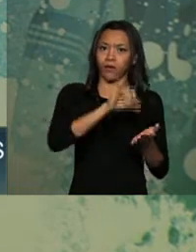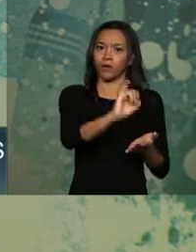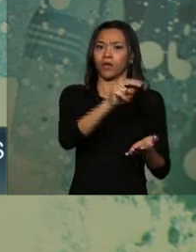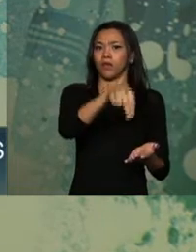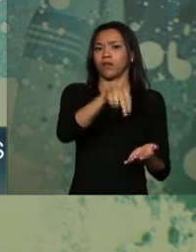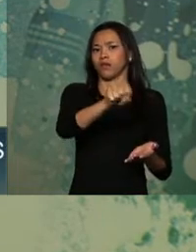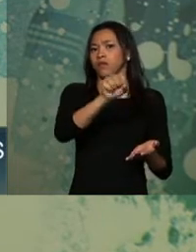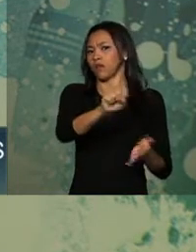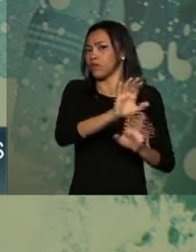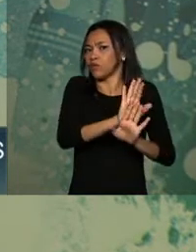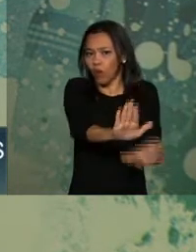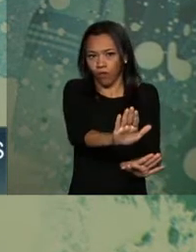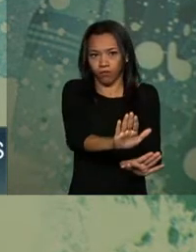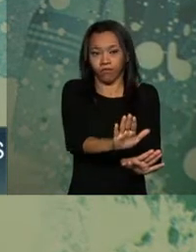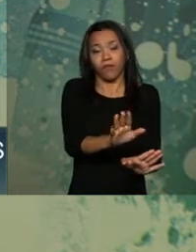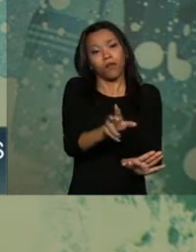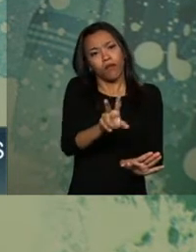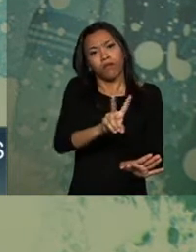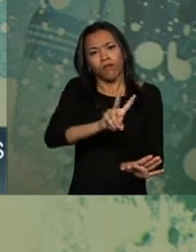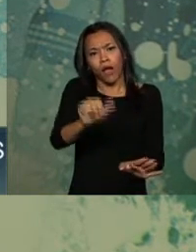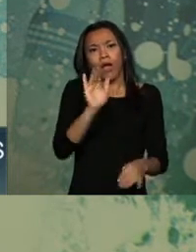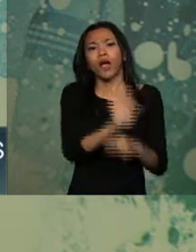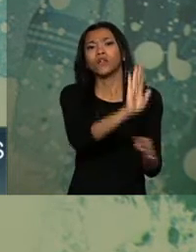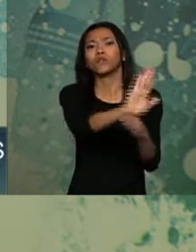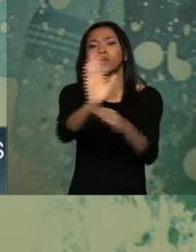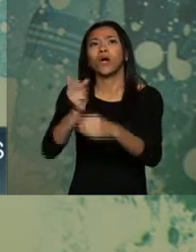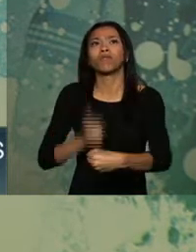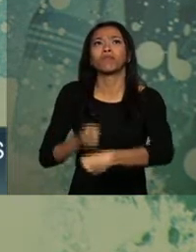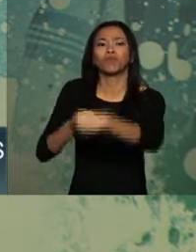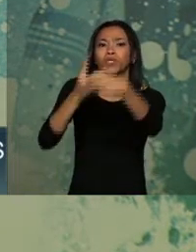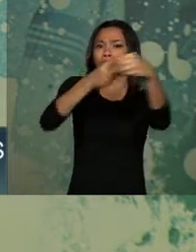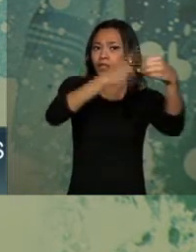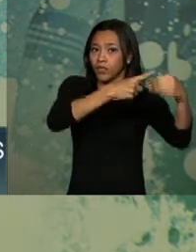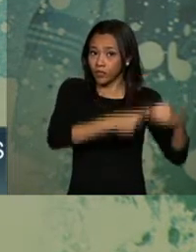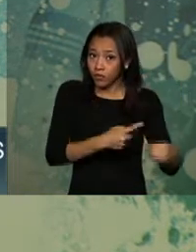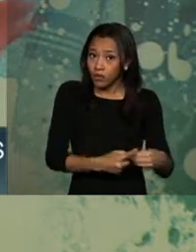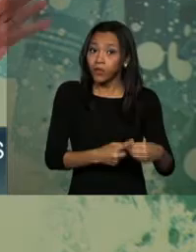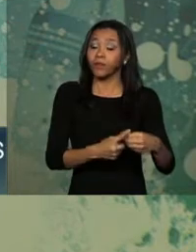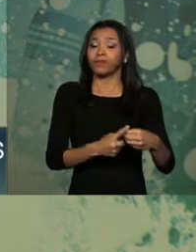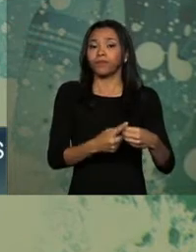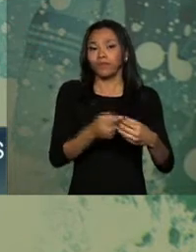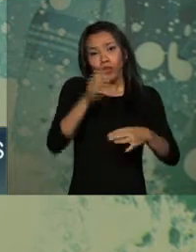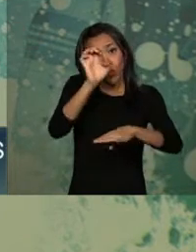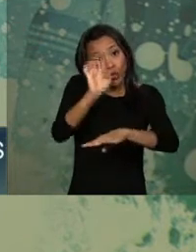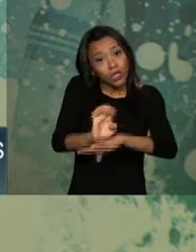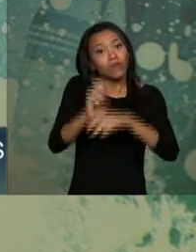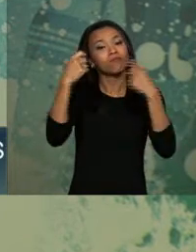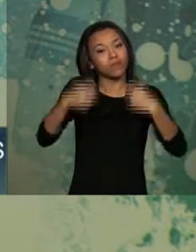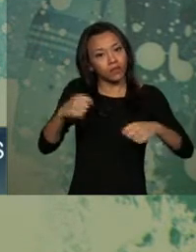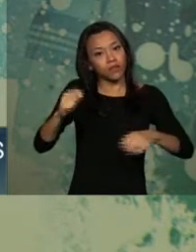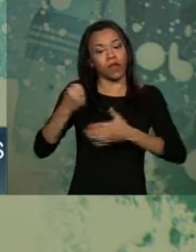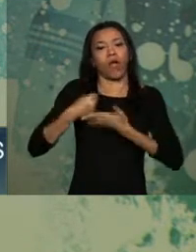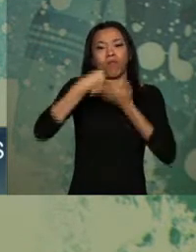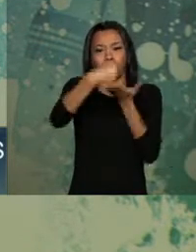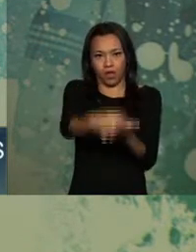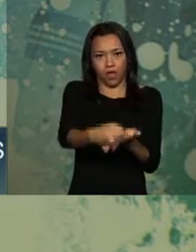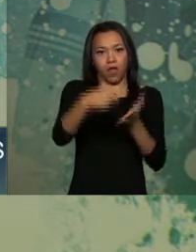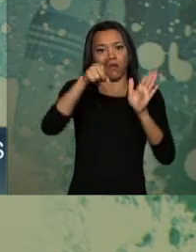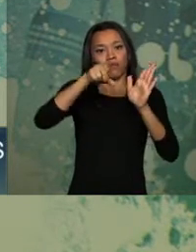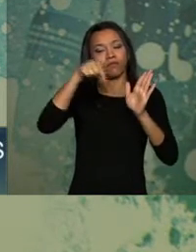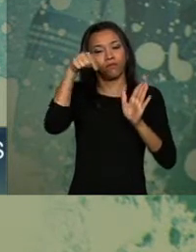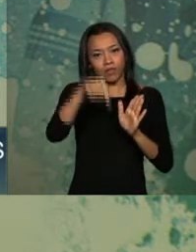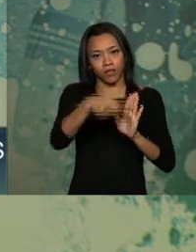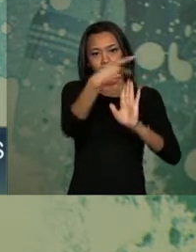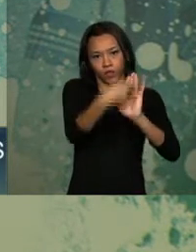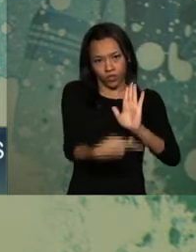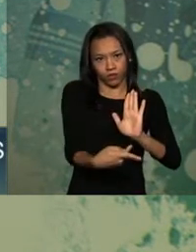uma contribuição para o município e vamos fazer... Não, o Estado tem que abrir mão também. O Estado tem que abrir